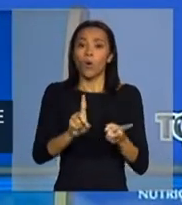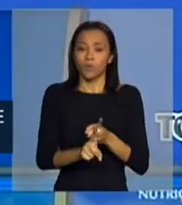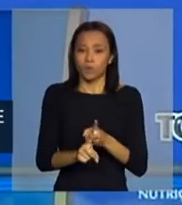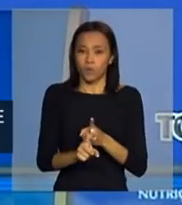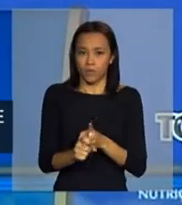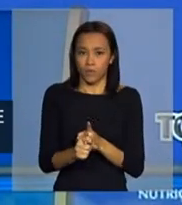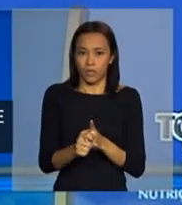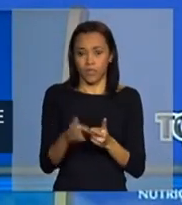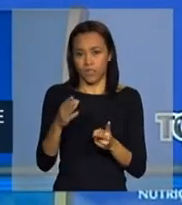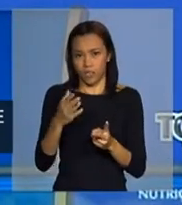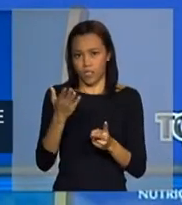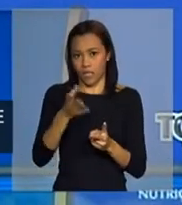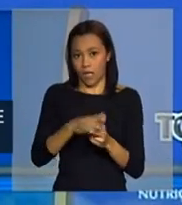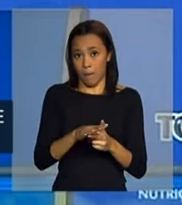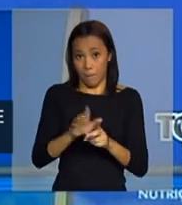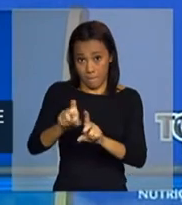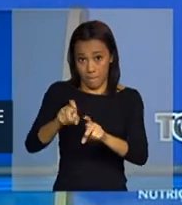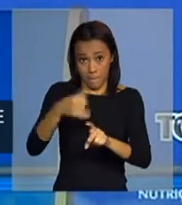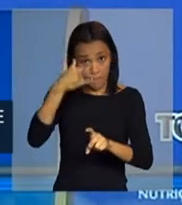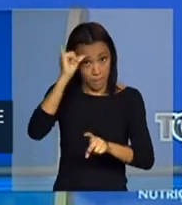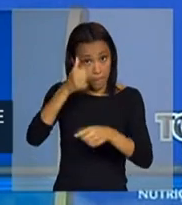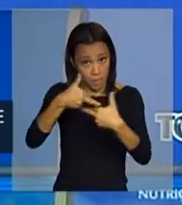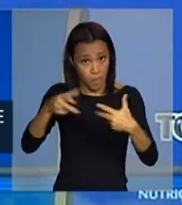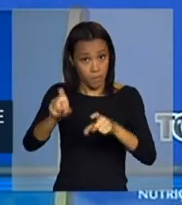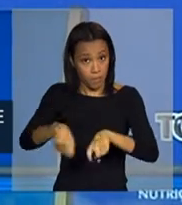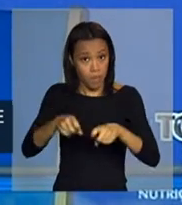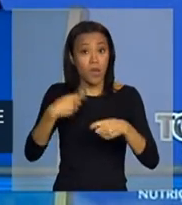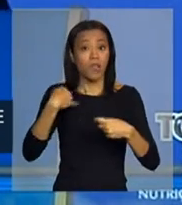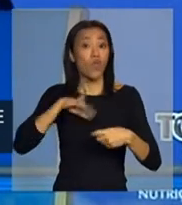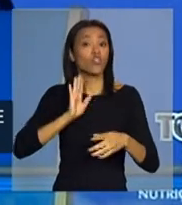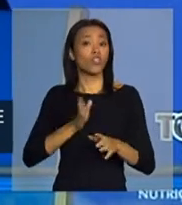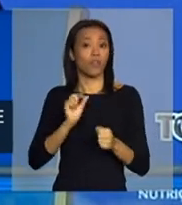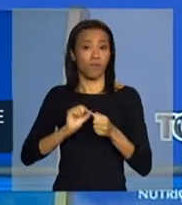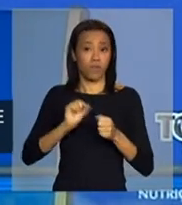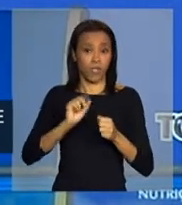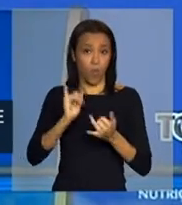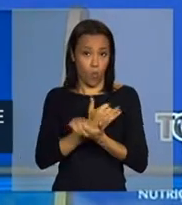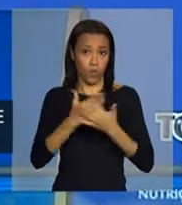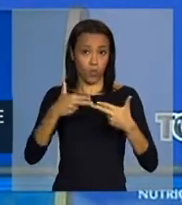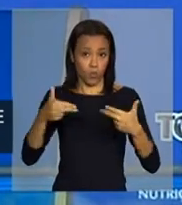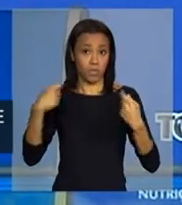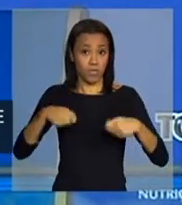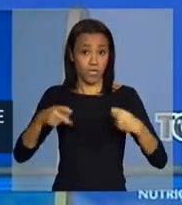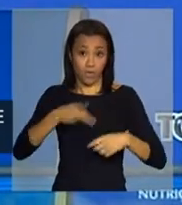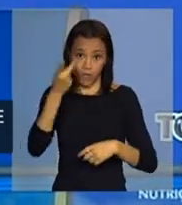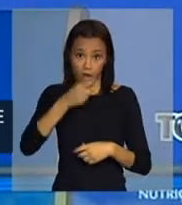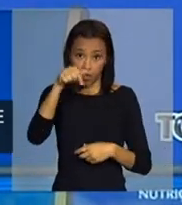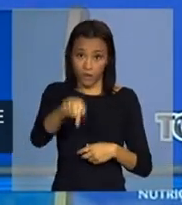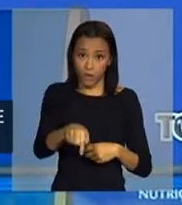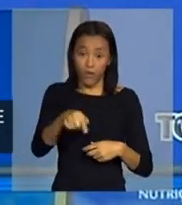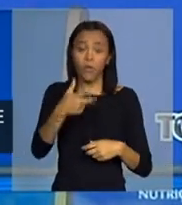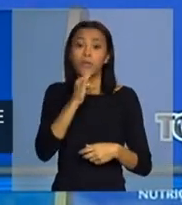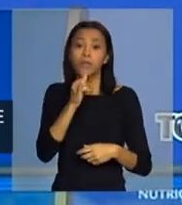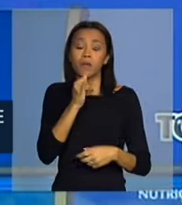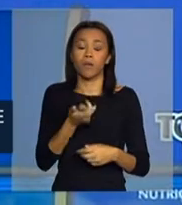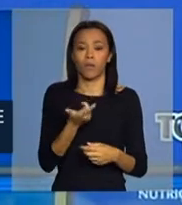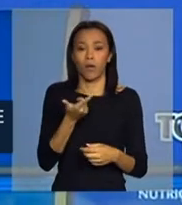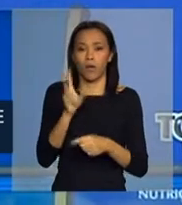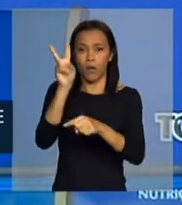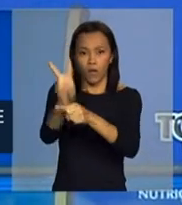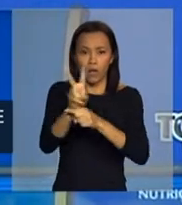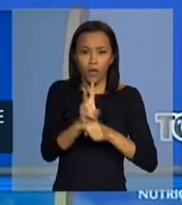algumas ações que nós já estamos apresentando merecem destaque. A linha de financiamento para aquisição